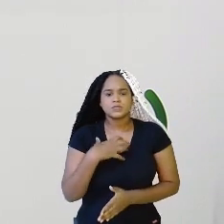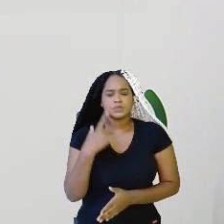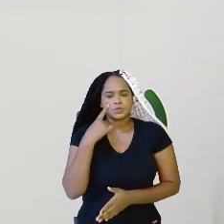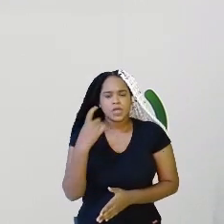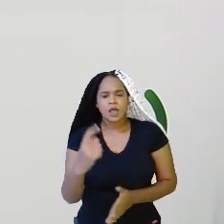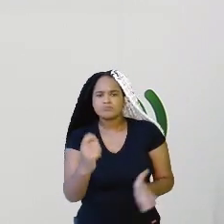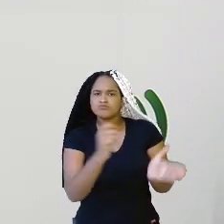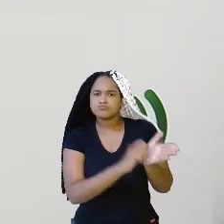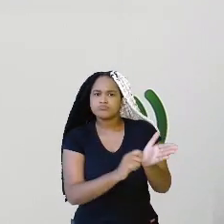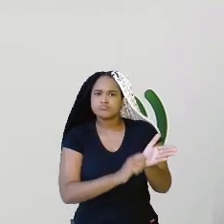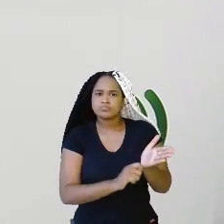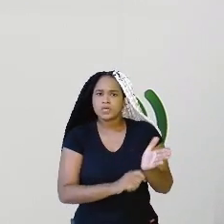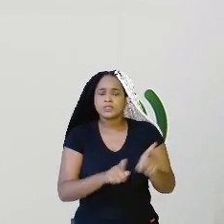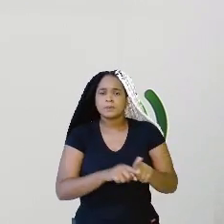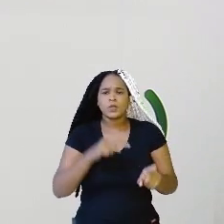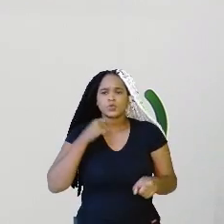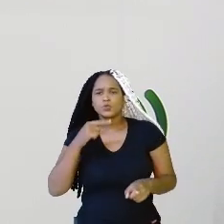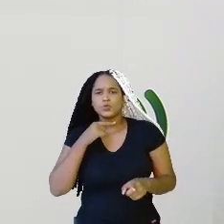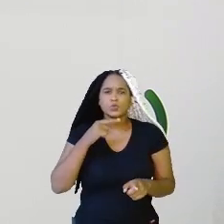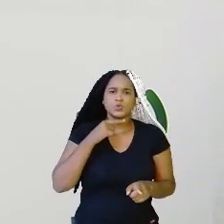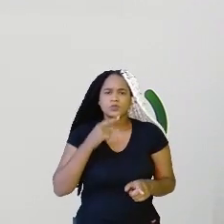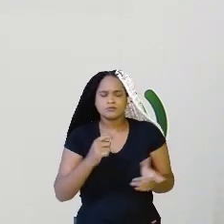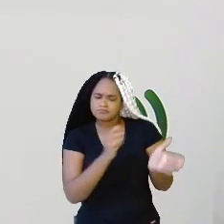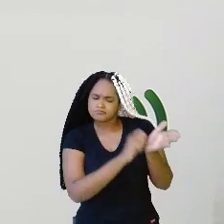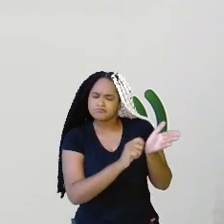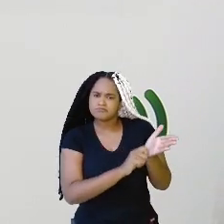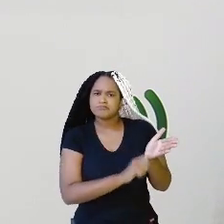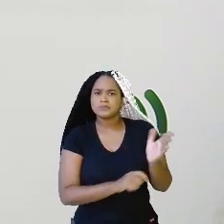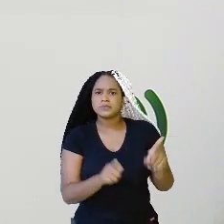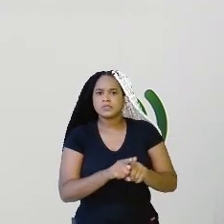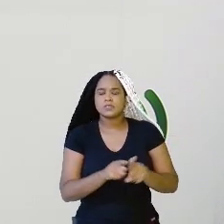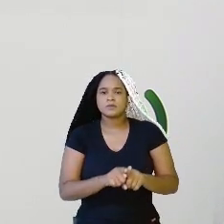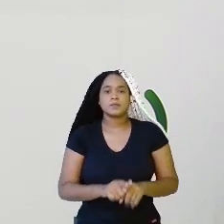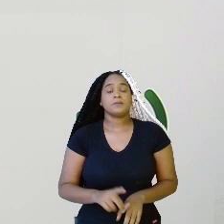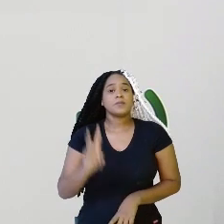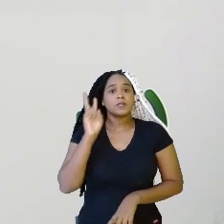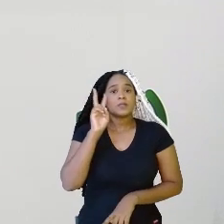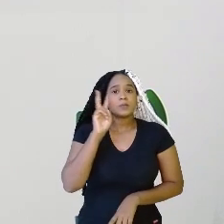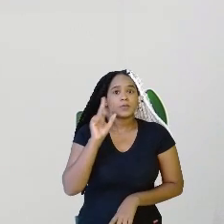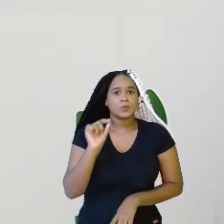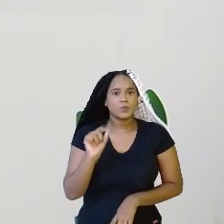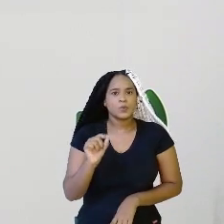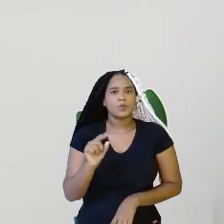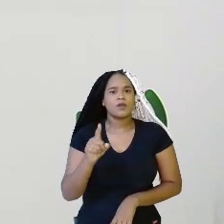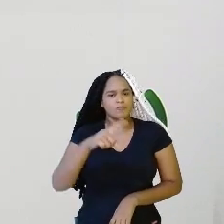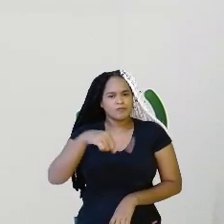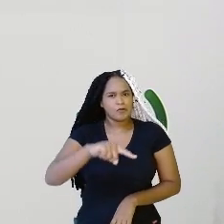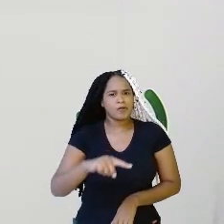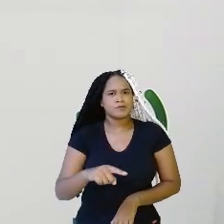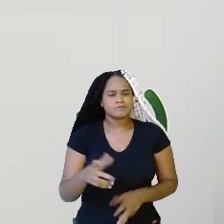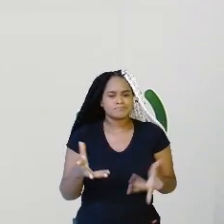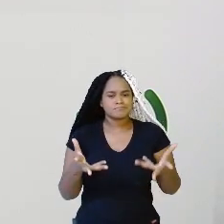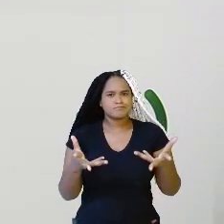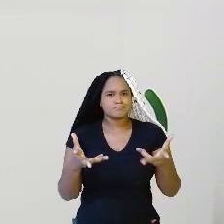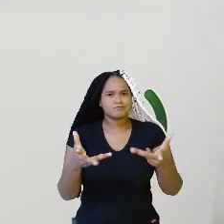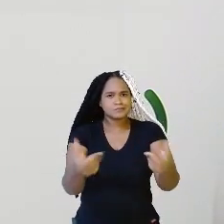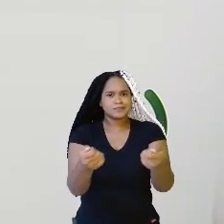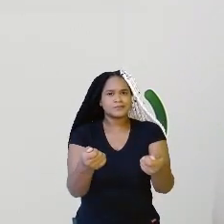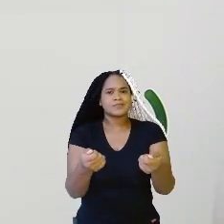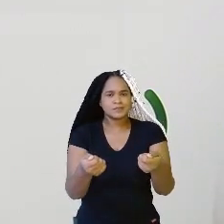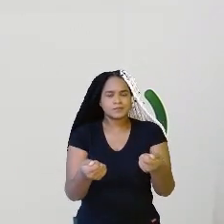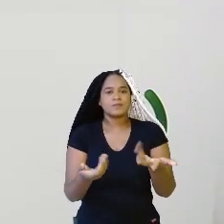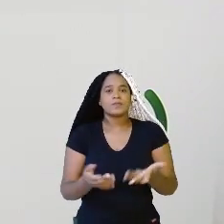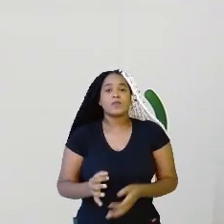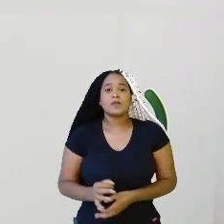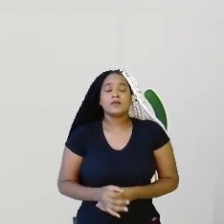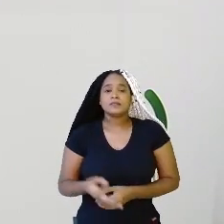interessante, anotar as tuas dúvidas que poderão surgir no meio da aula e lembrando que você é um aluno nota 10, que com certeza